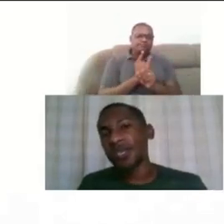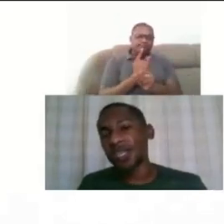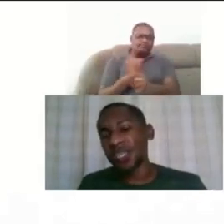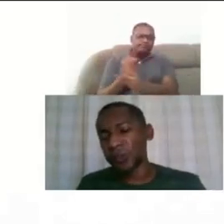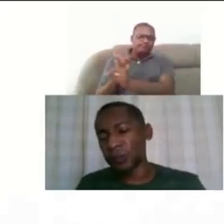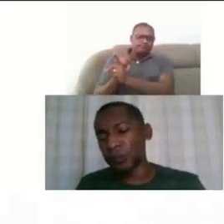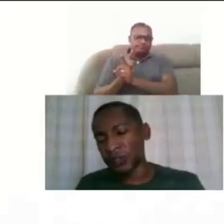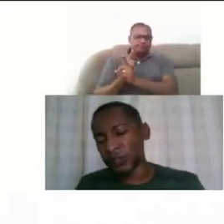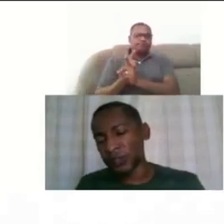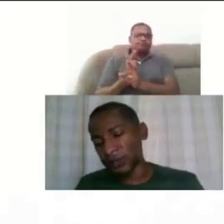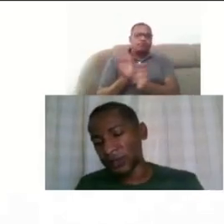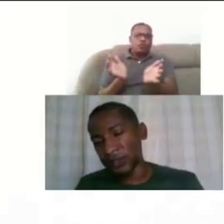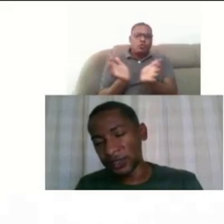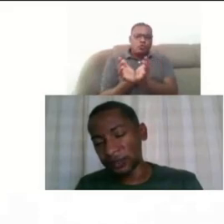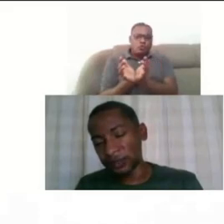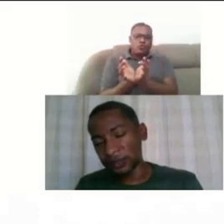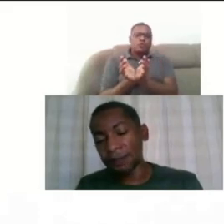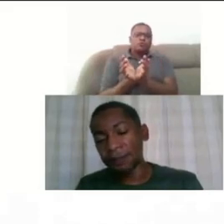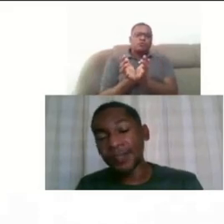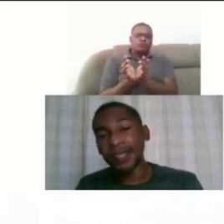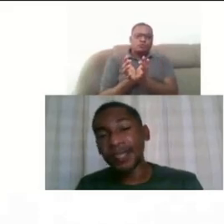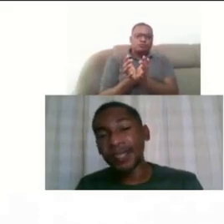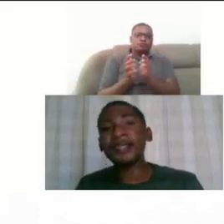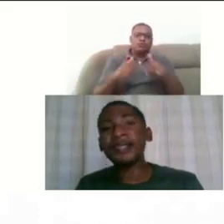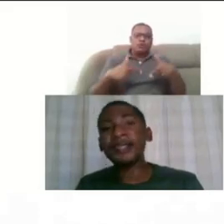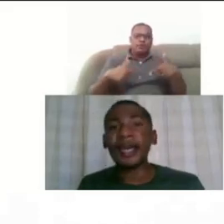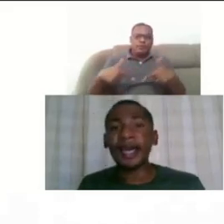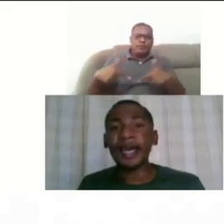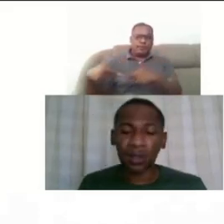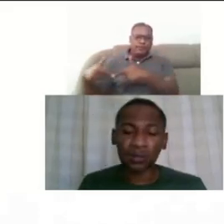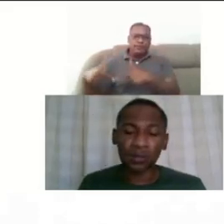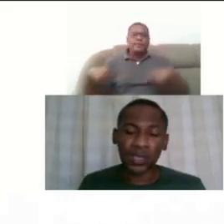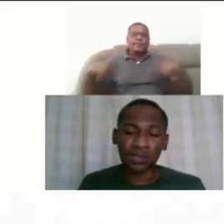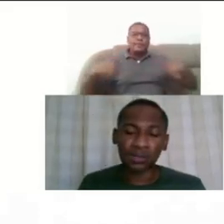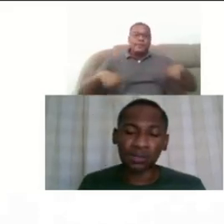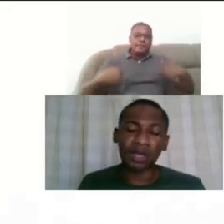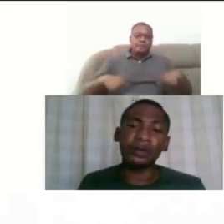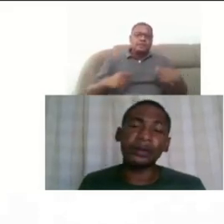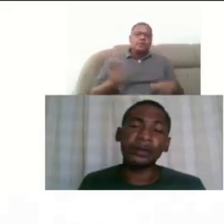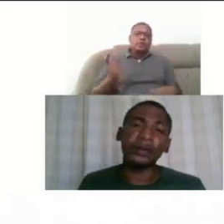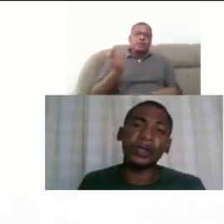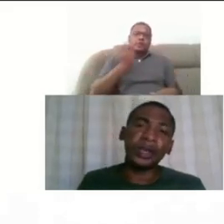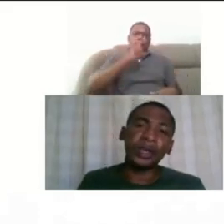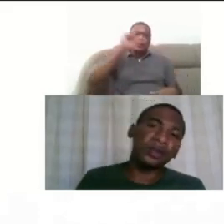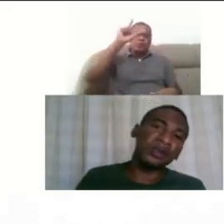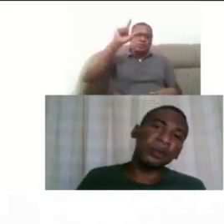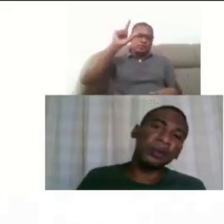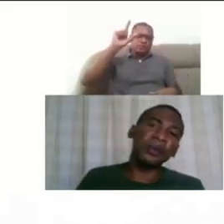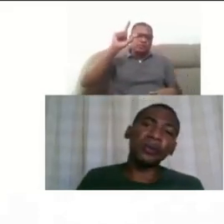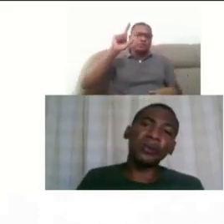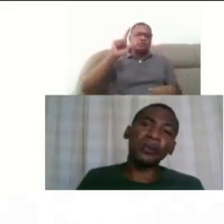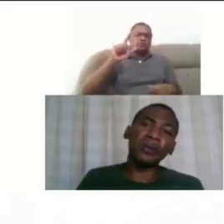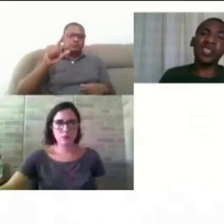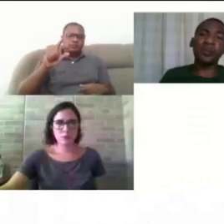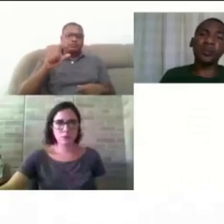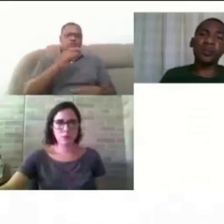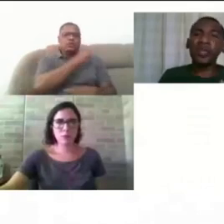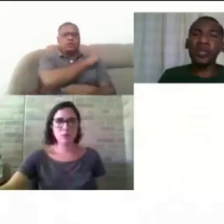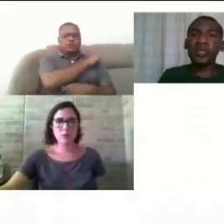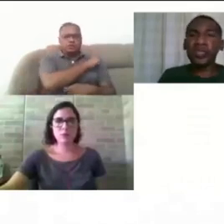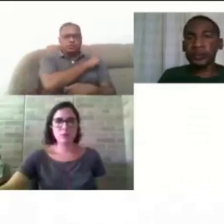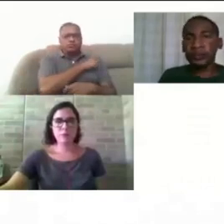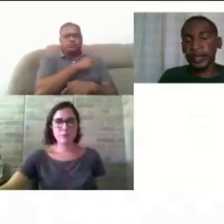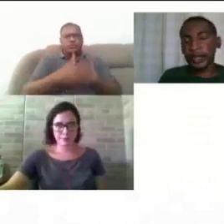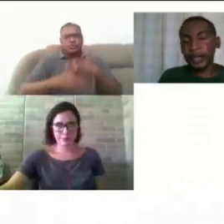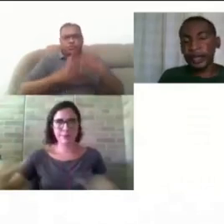equipe multidisciplinar necessárias ao sucesso dos alunos em todo o seu percurso acadêmico